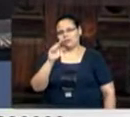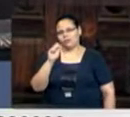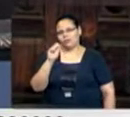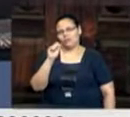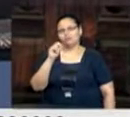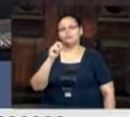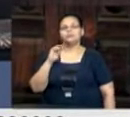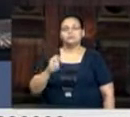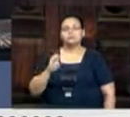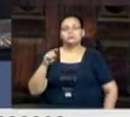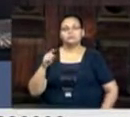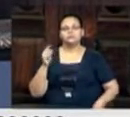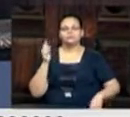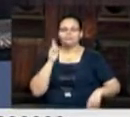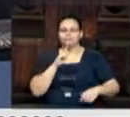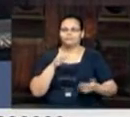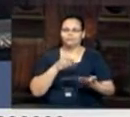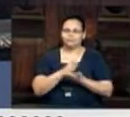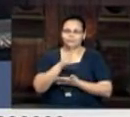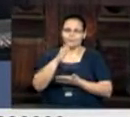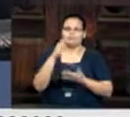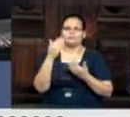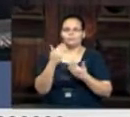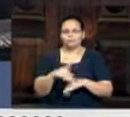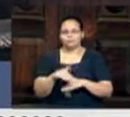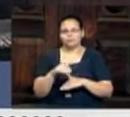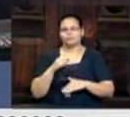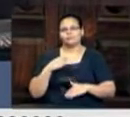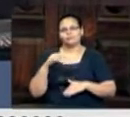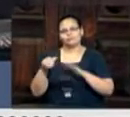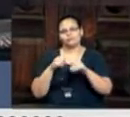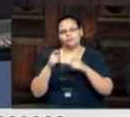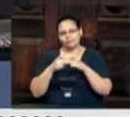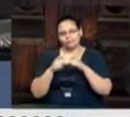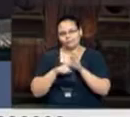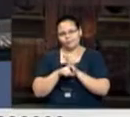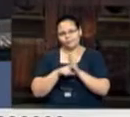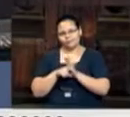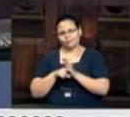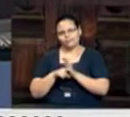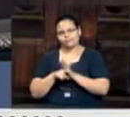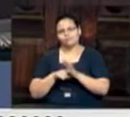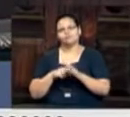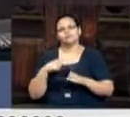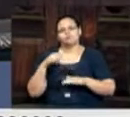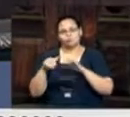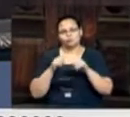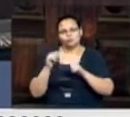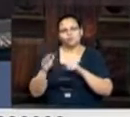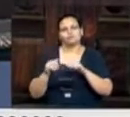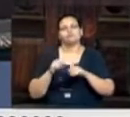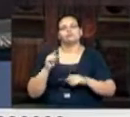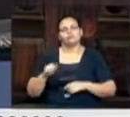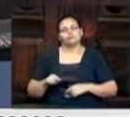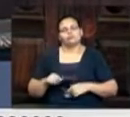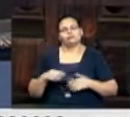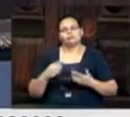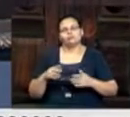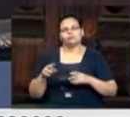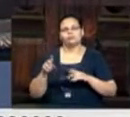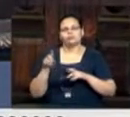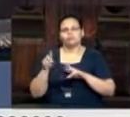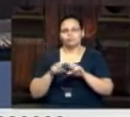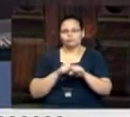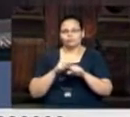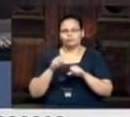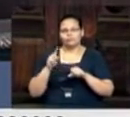aprovados no concurso, convocados para fazer exame médico, convocados para fazer o curso de formação prévio à sua